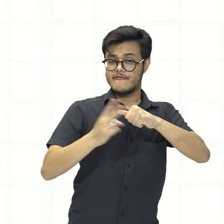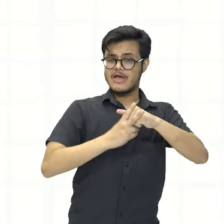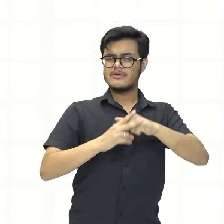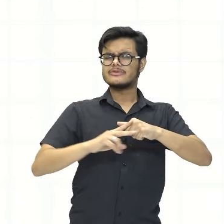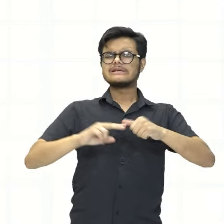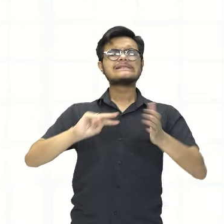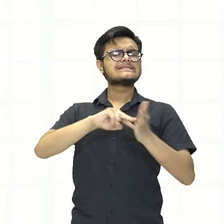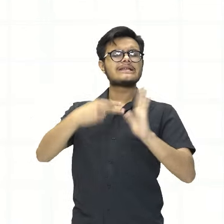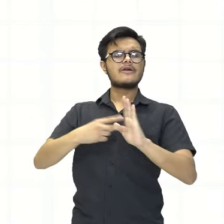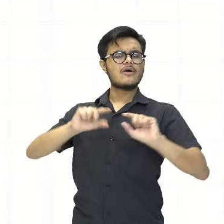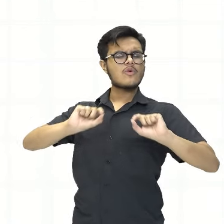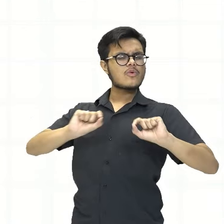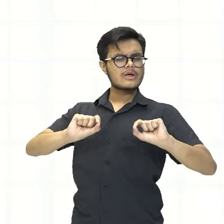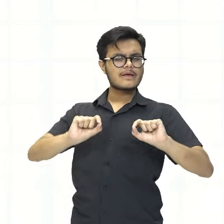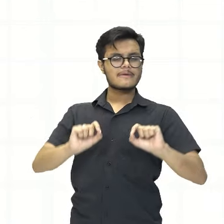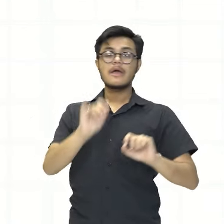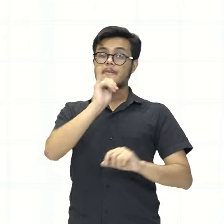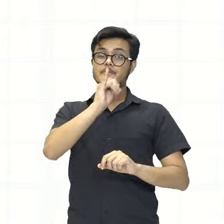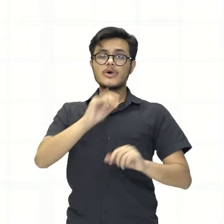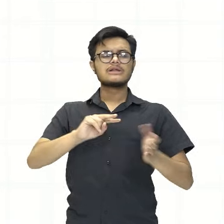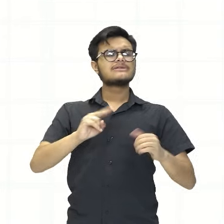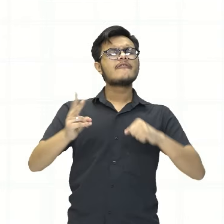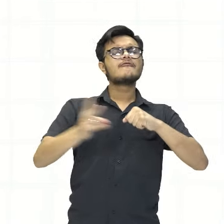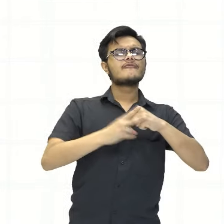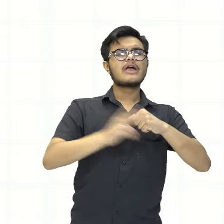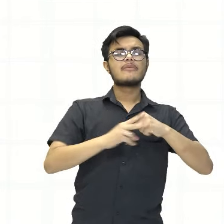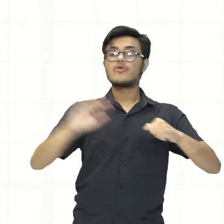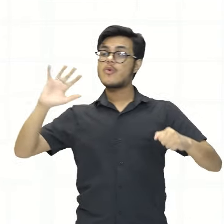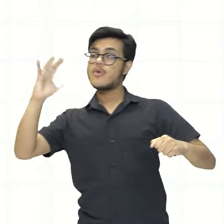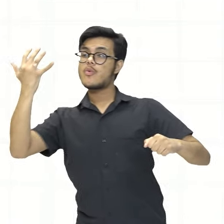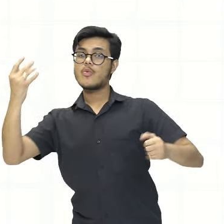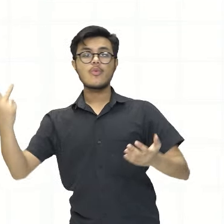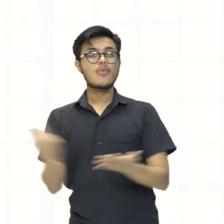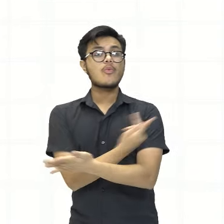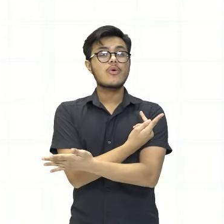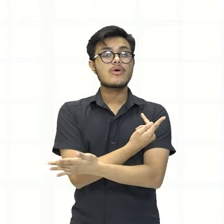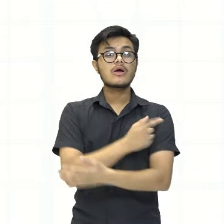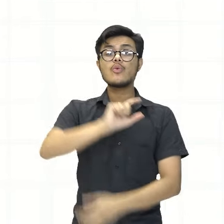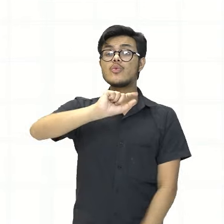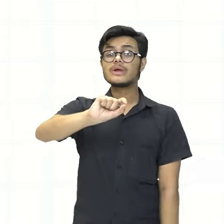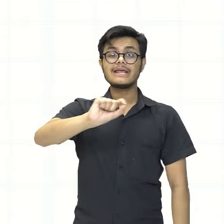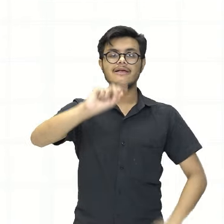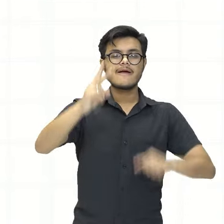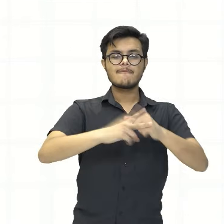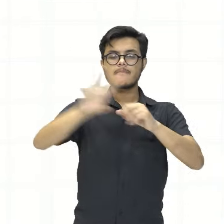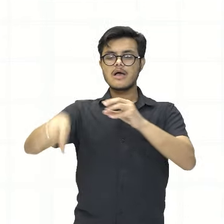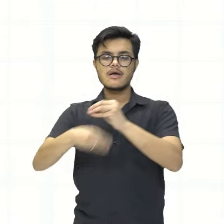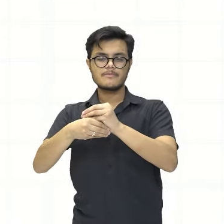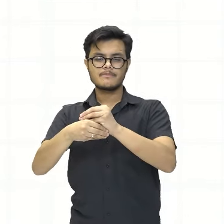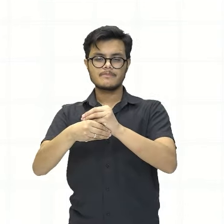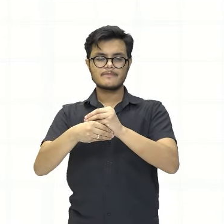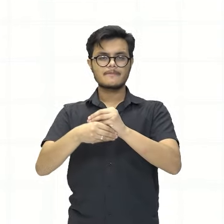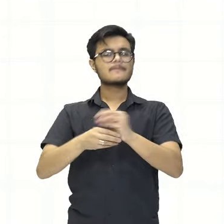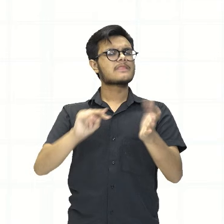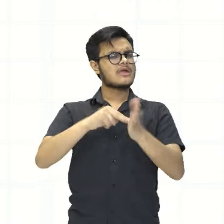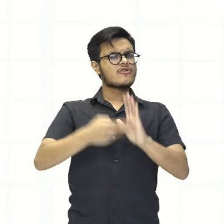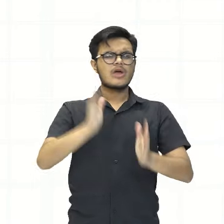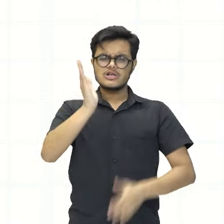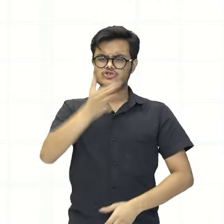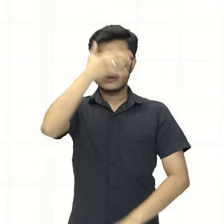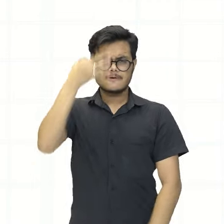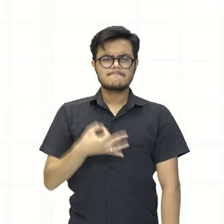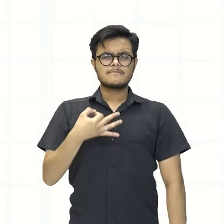ele tem aquela expressão da ação né que vai ter o sentido completo e não precisa